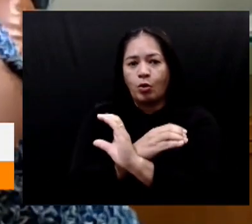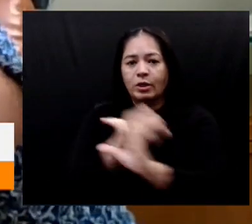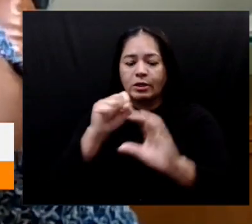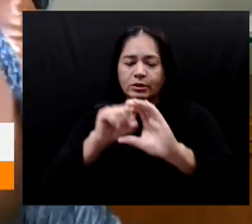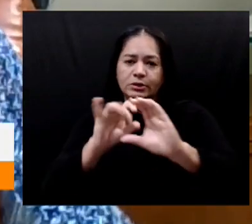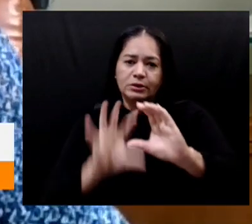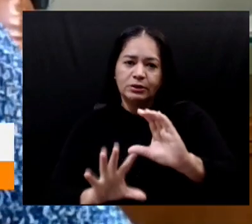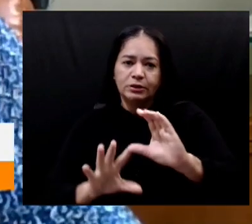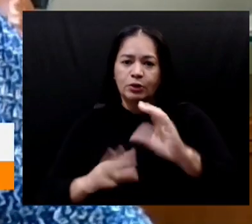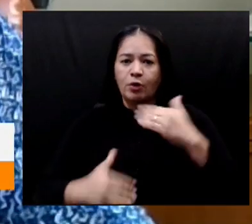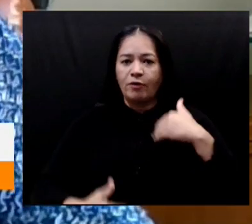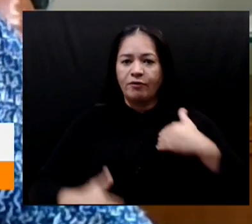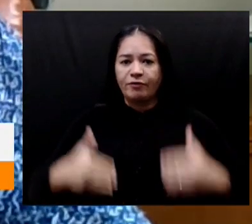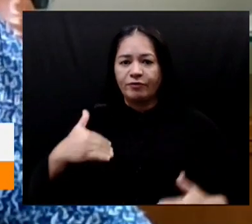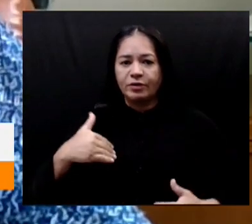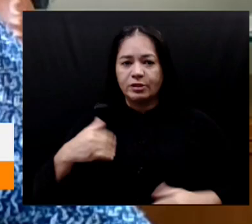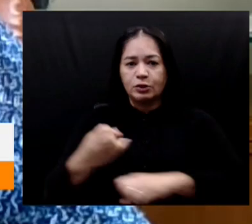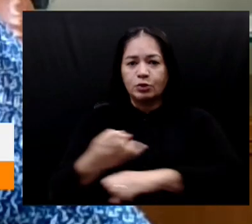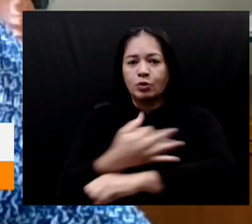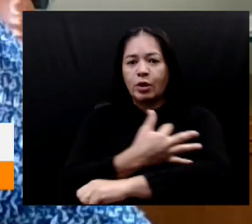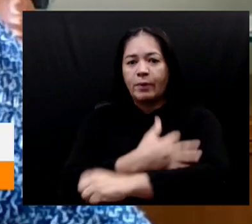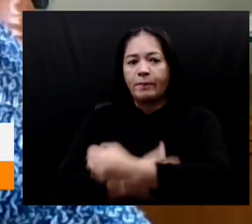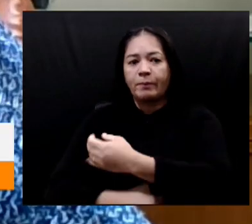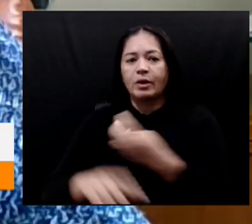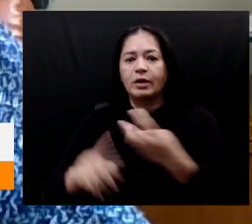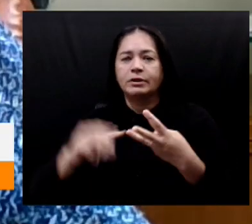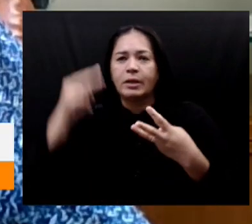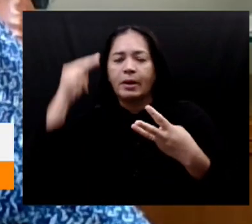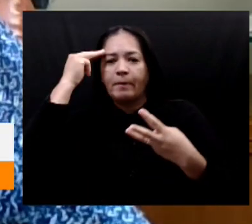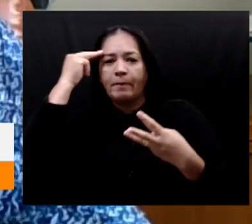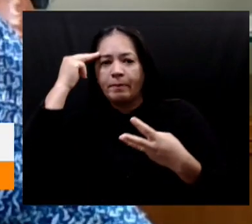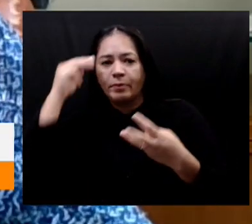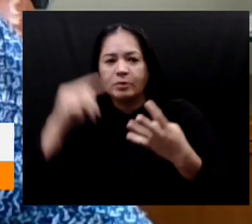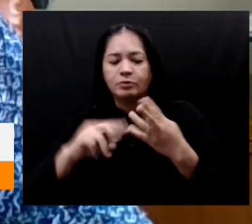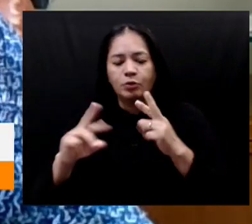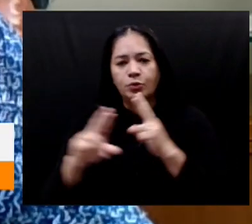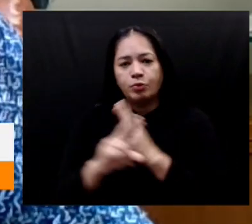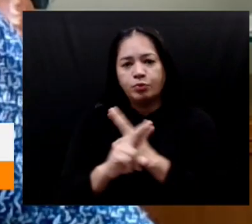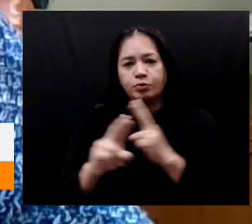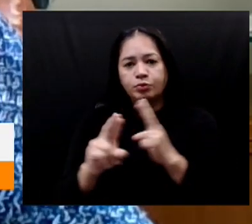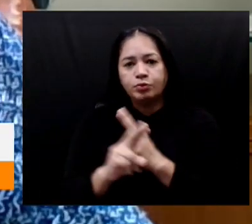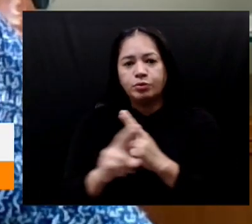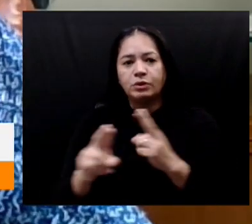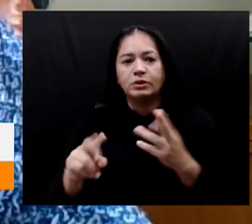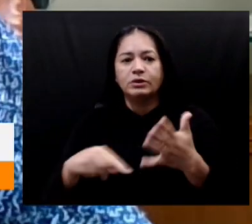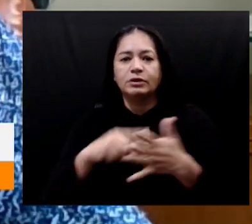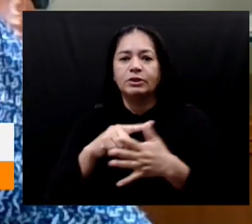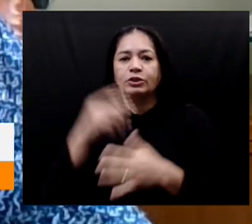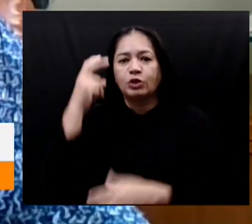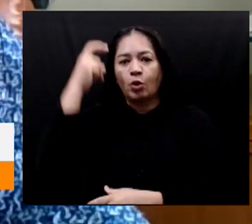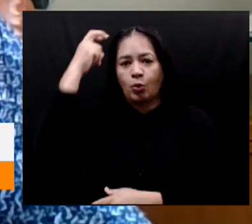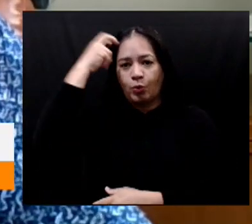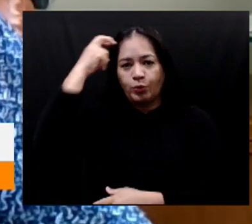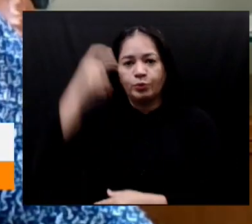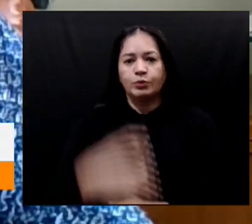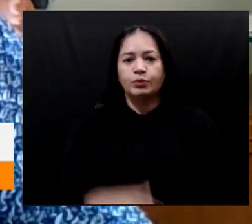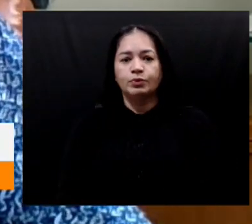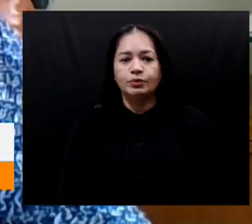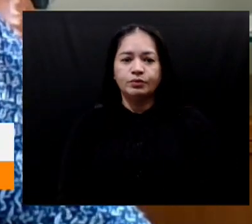físicos, emocionais, mentais, de relacionamento e de cultura. Então,